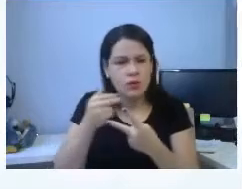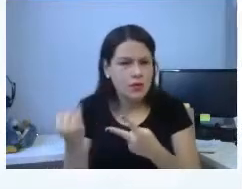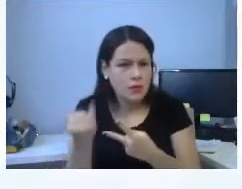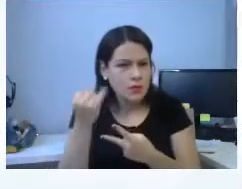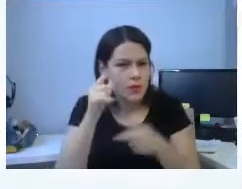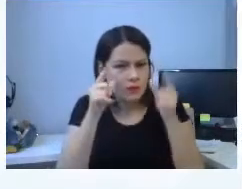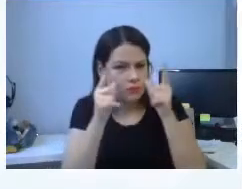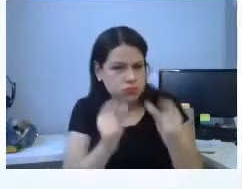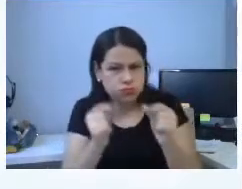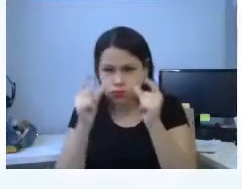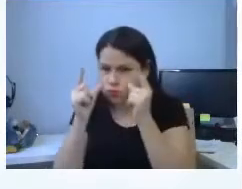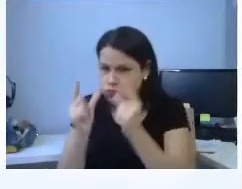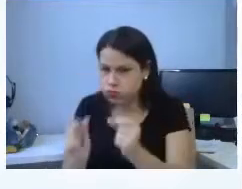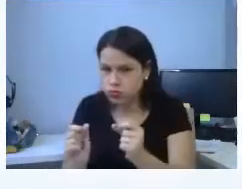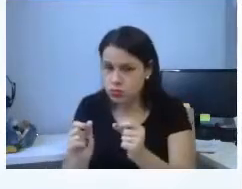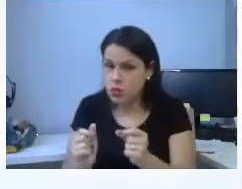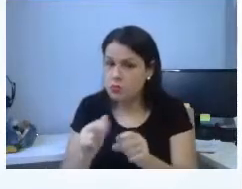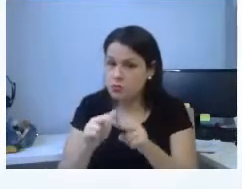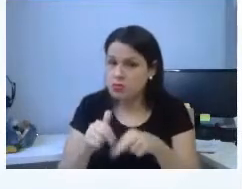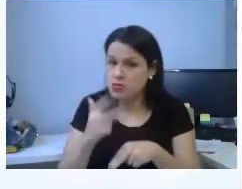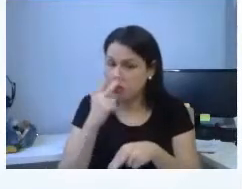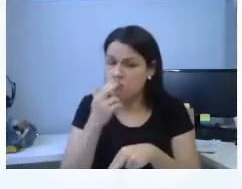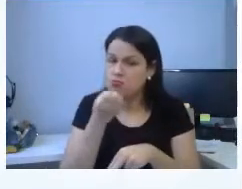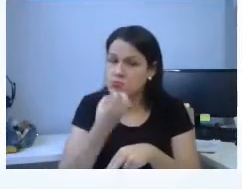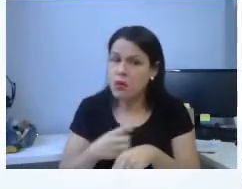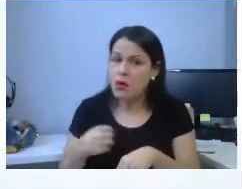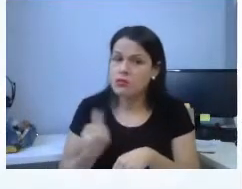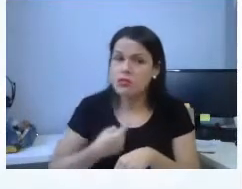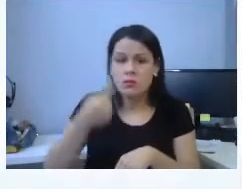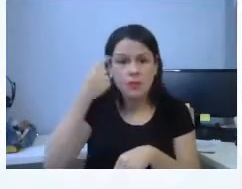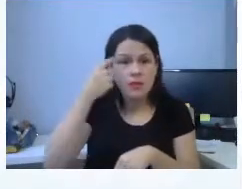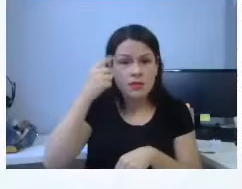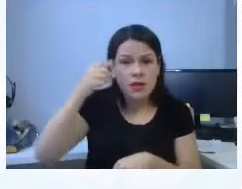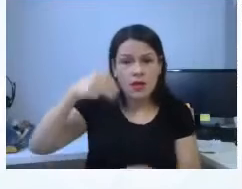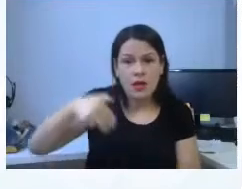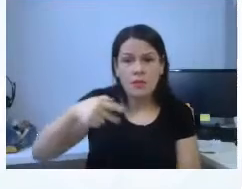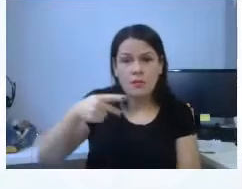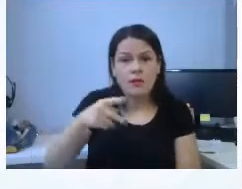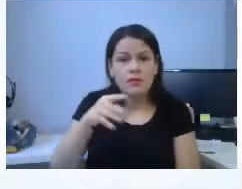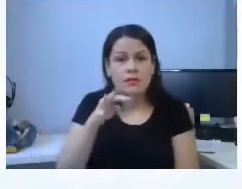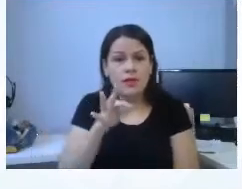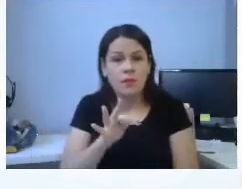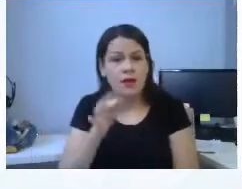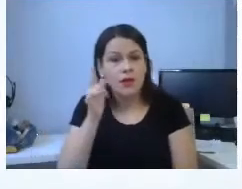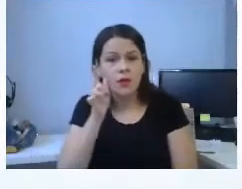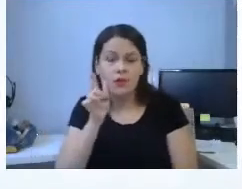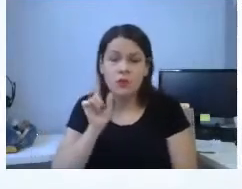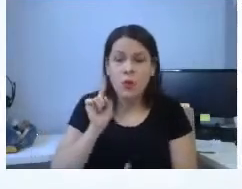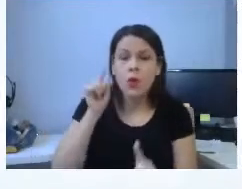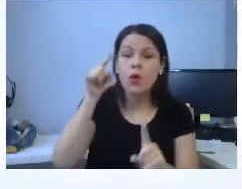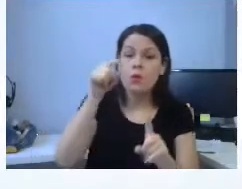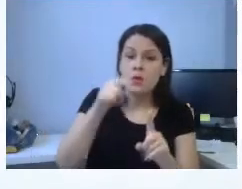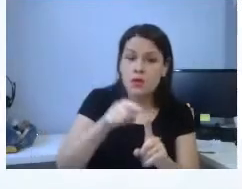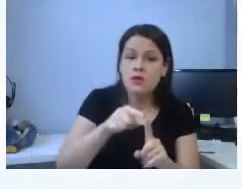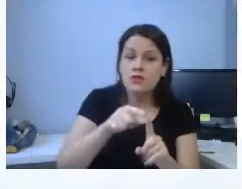que nesse critério o Ministério Público do Trabalho atingiu exatamente quais